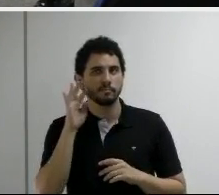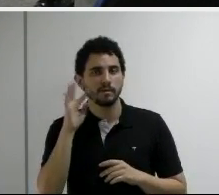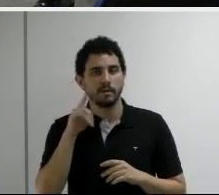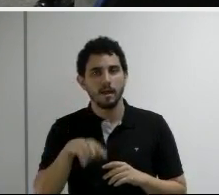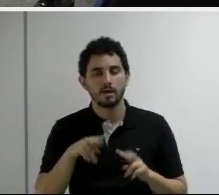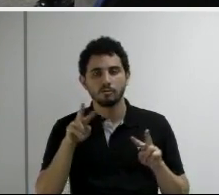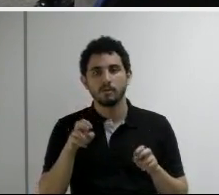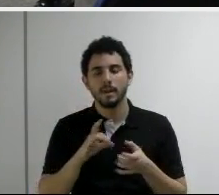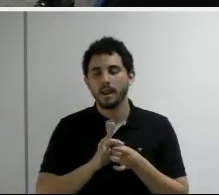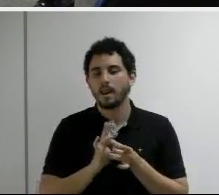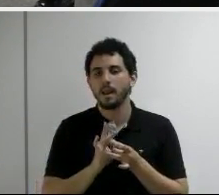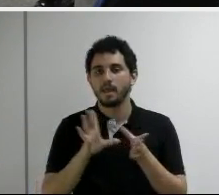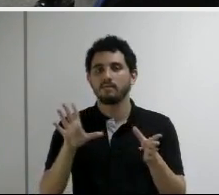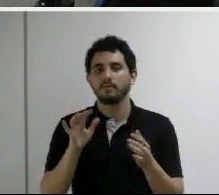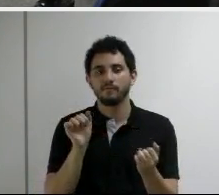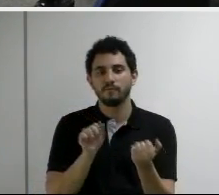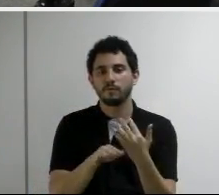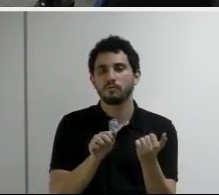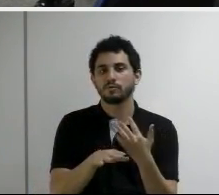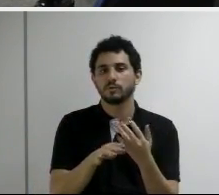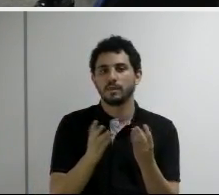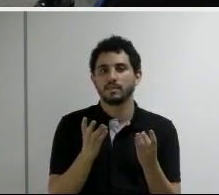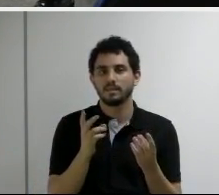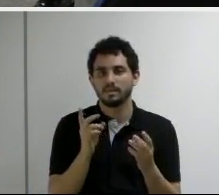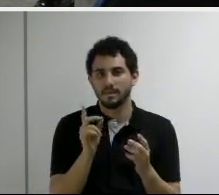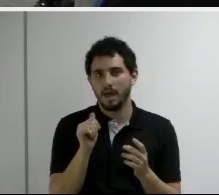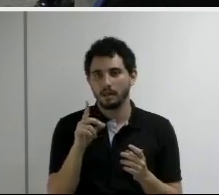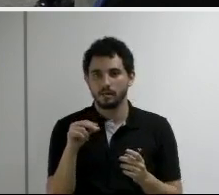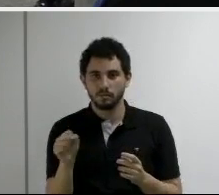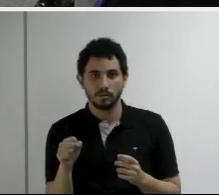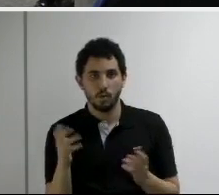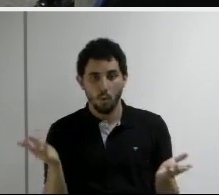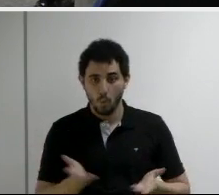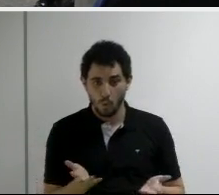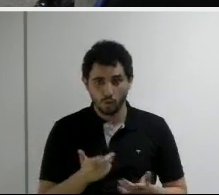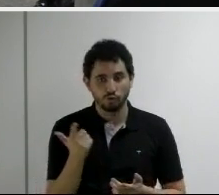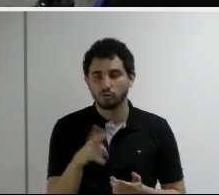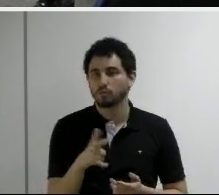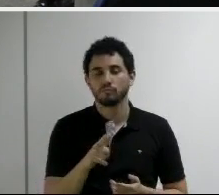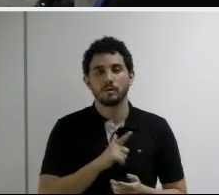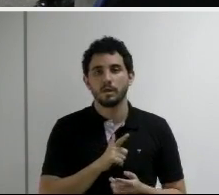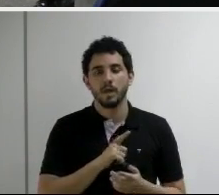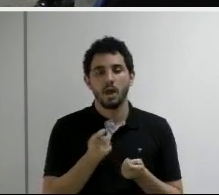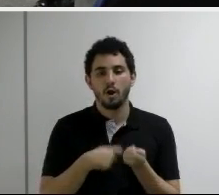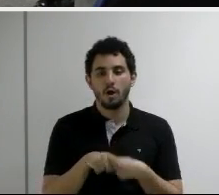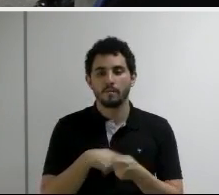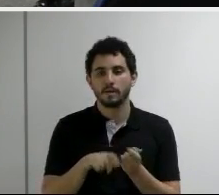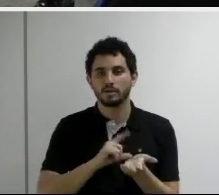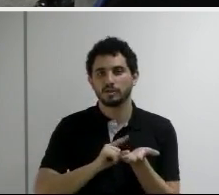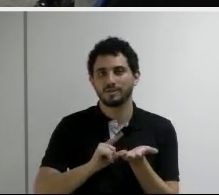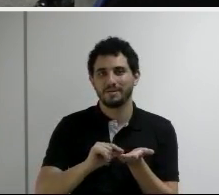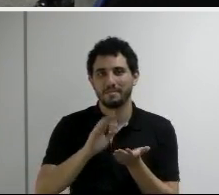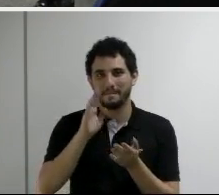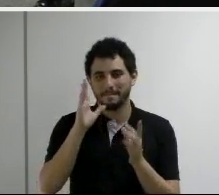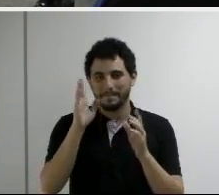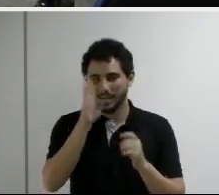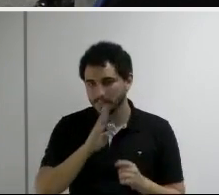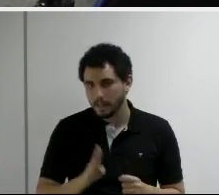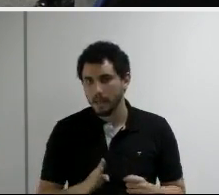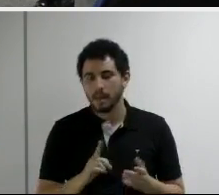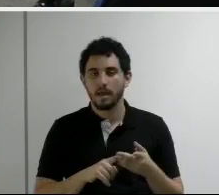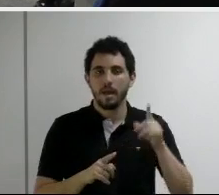do livre fluxo de dados. Hoje em dia não existe mais a economia digital brasileira, a economia digital americana,